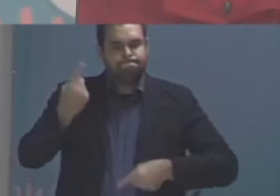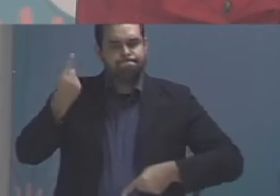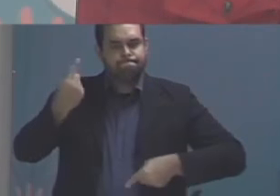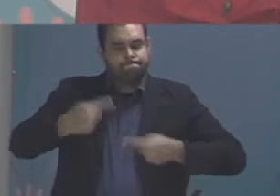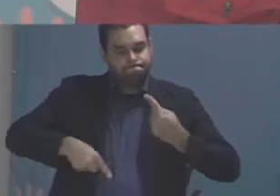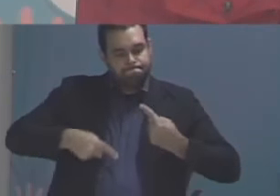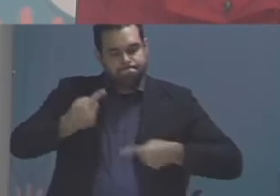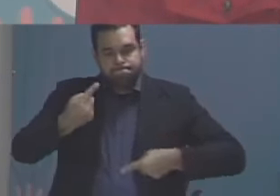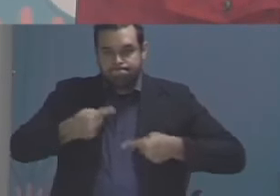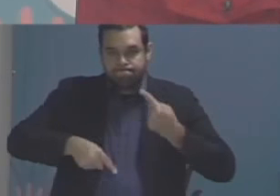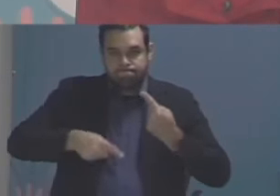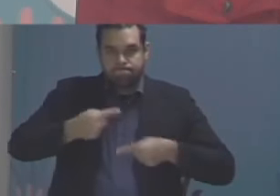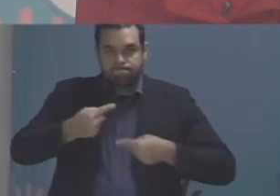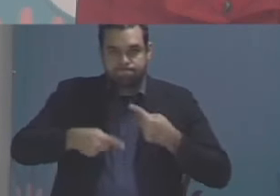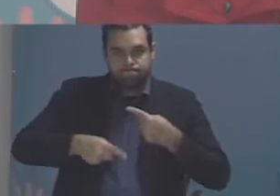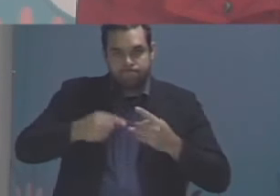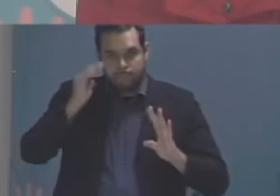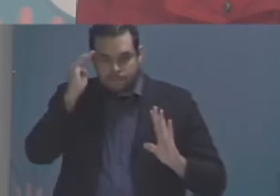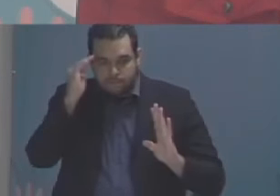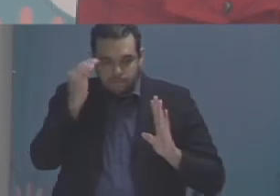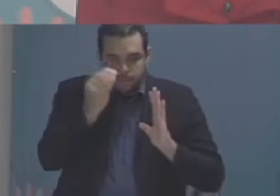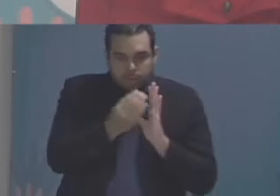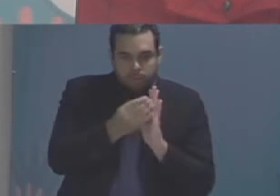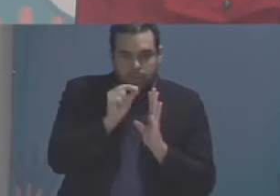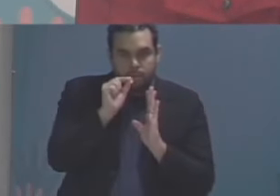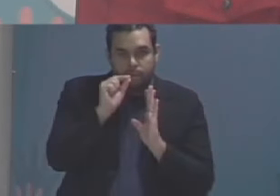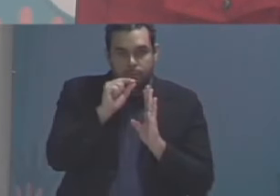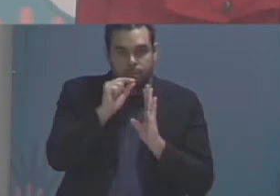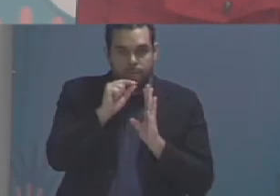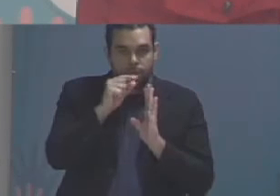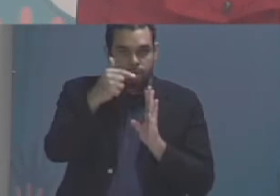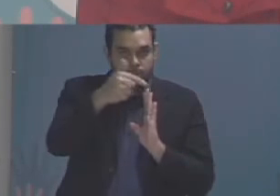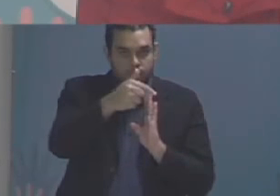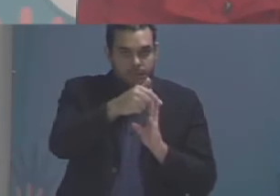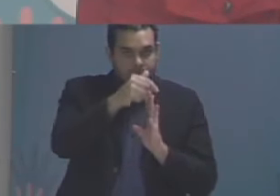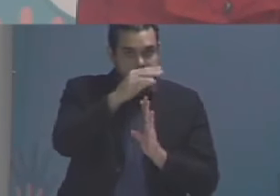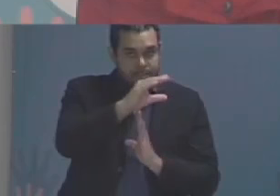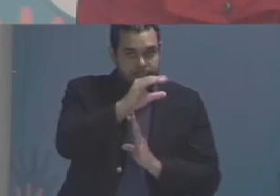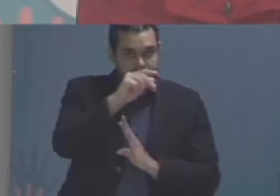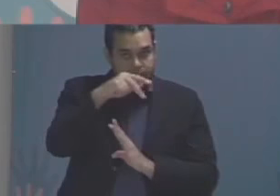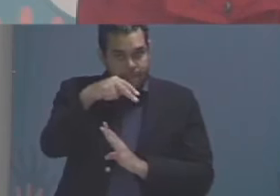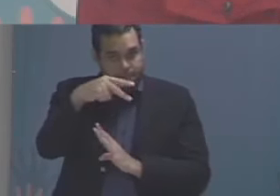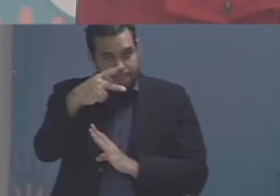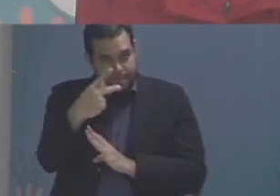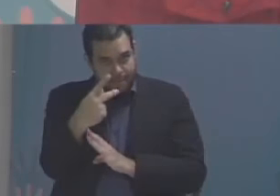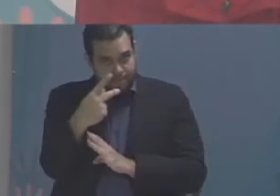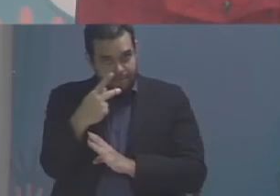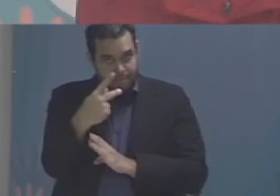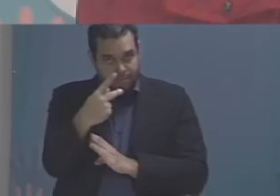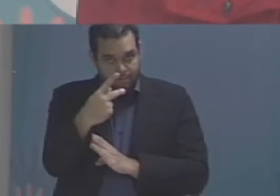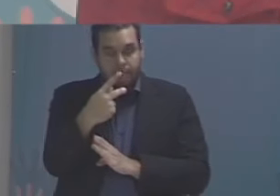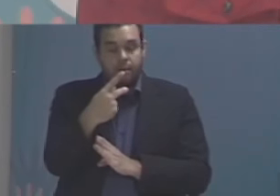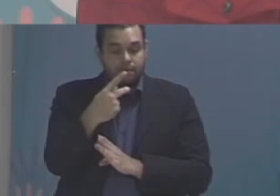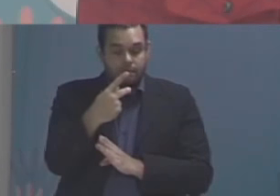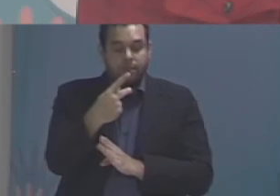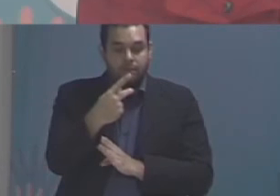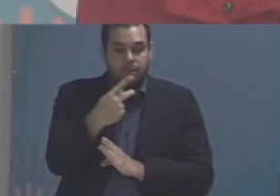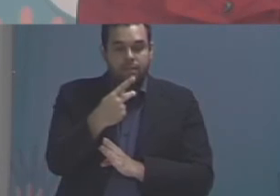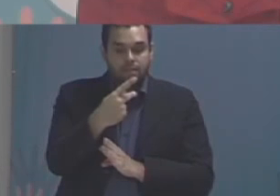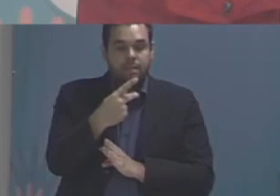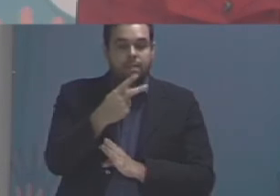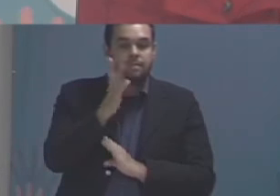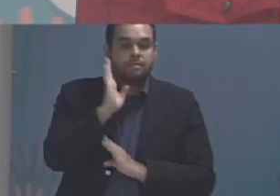debatendo e respeitando as decisões dos CNPs, diversos CNPs,